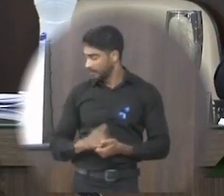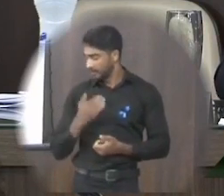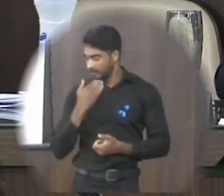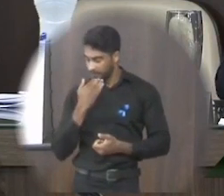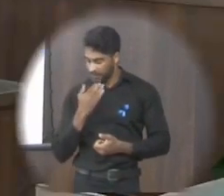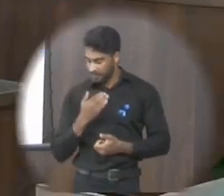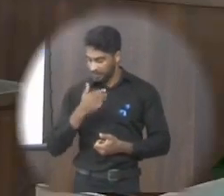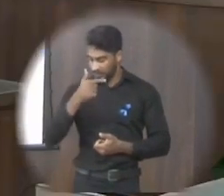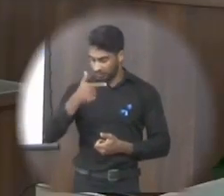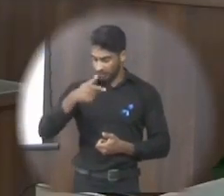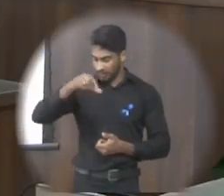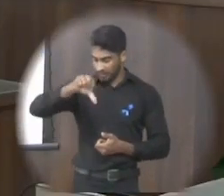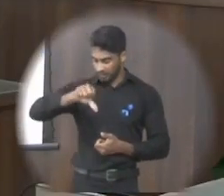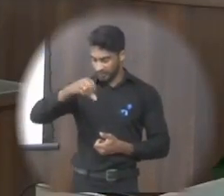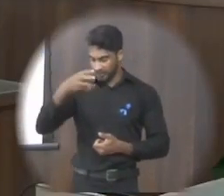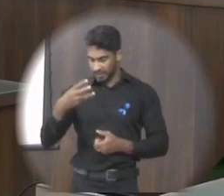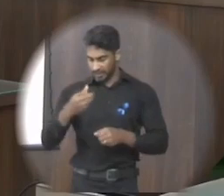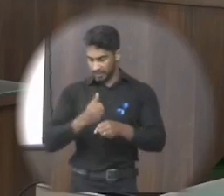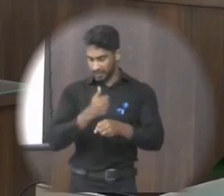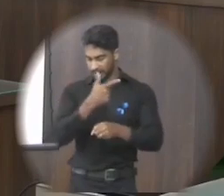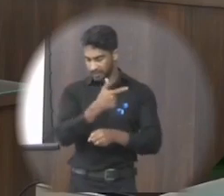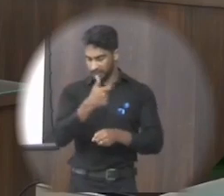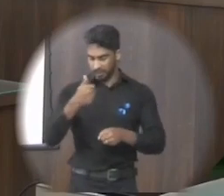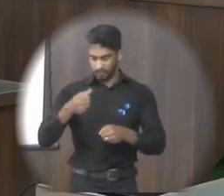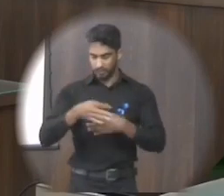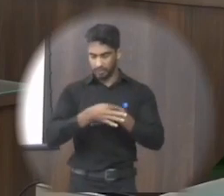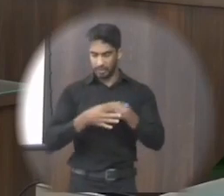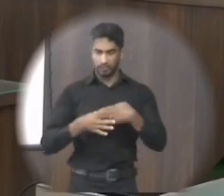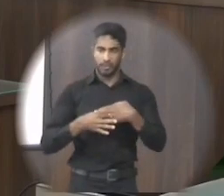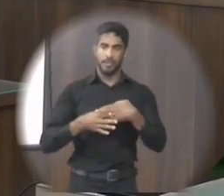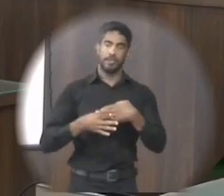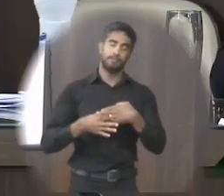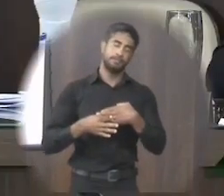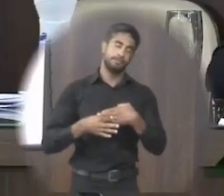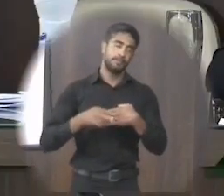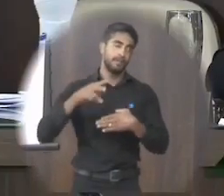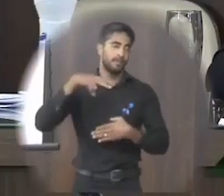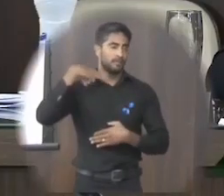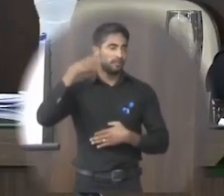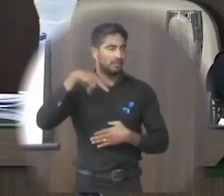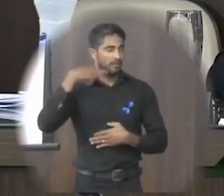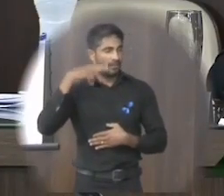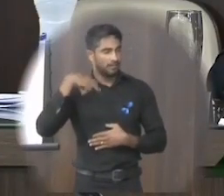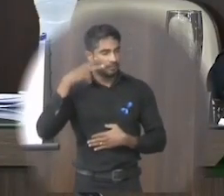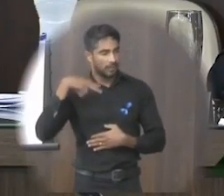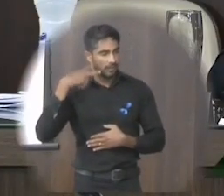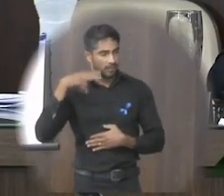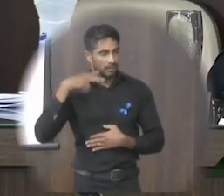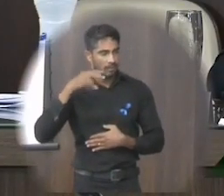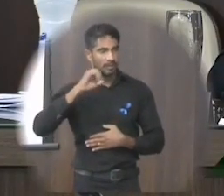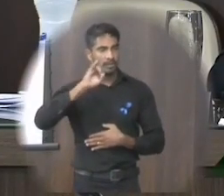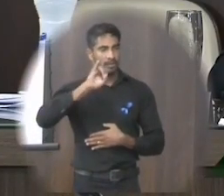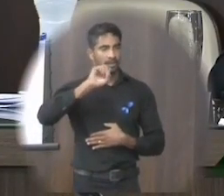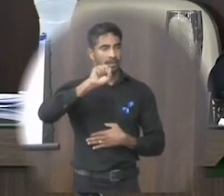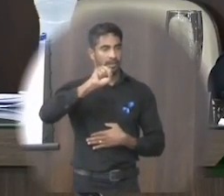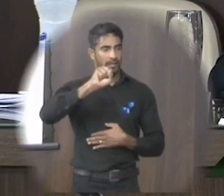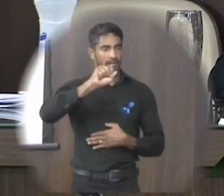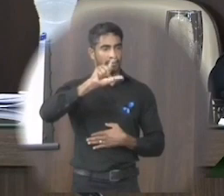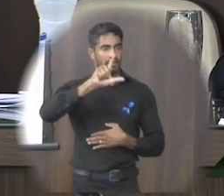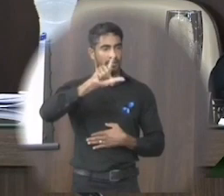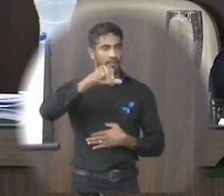Requerimento 293-2021, de autoria da vereadora Isane